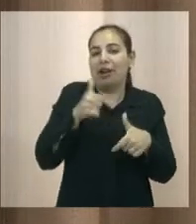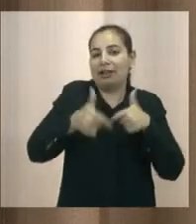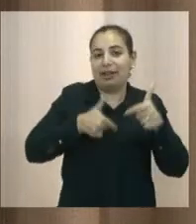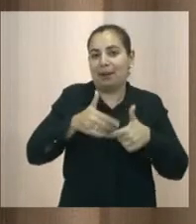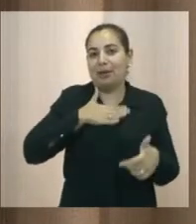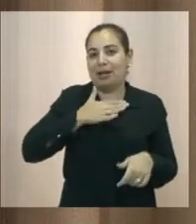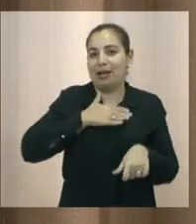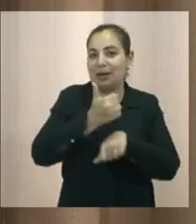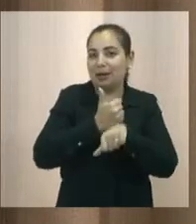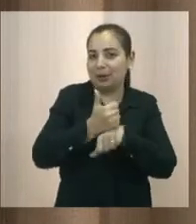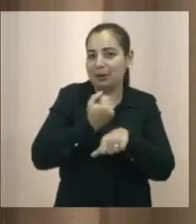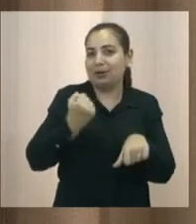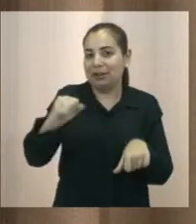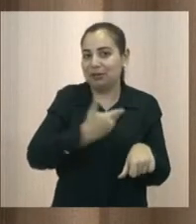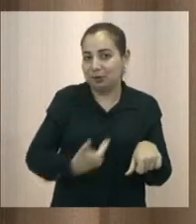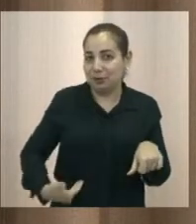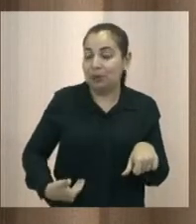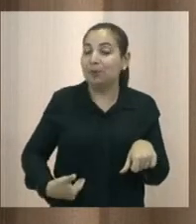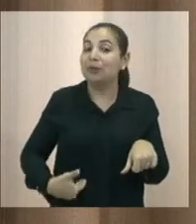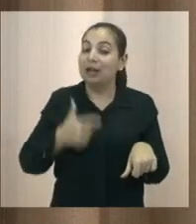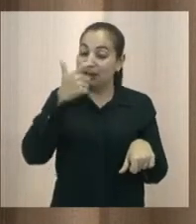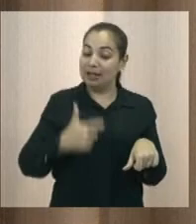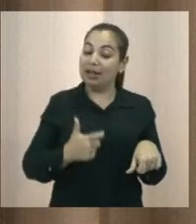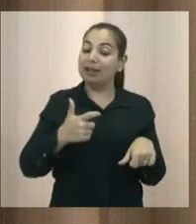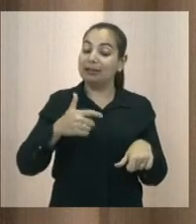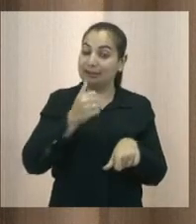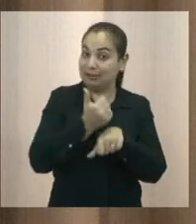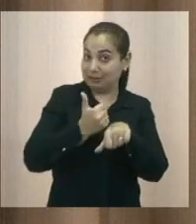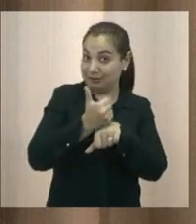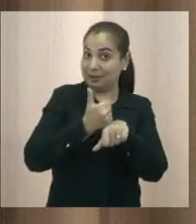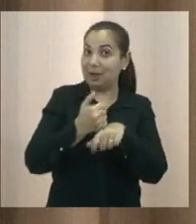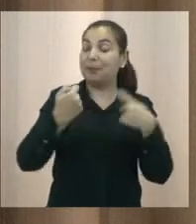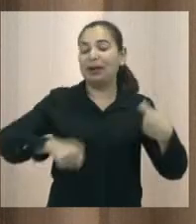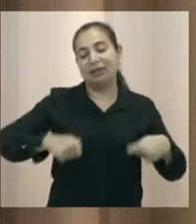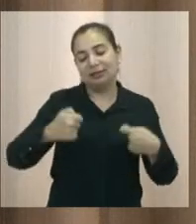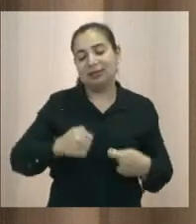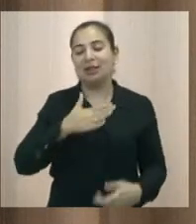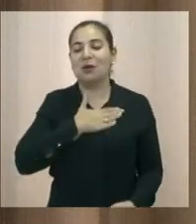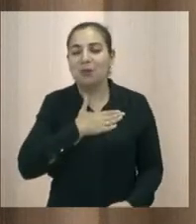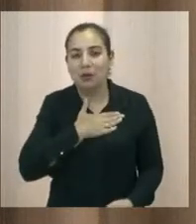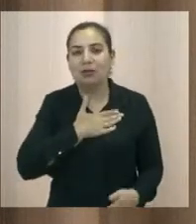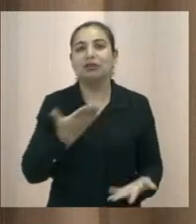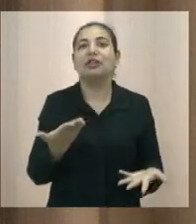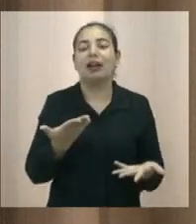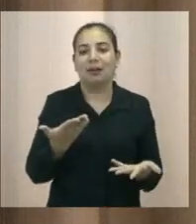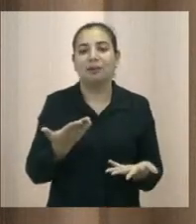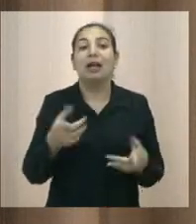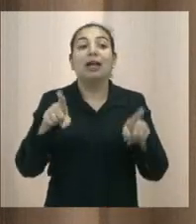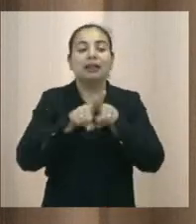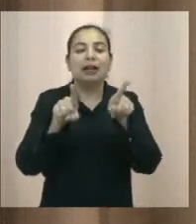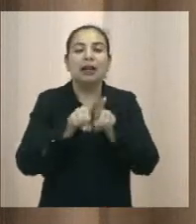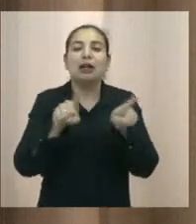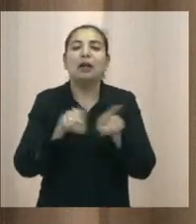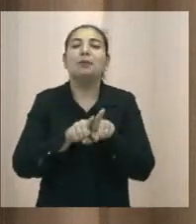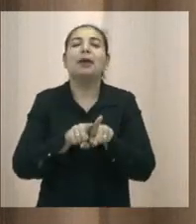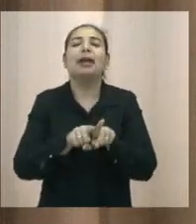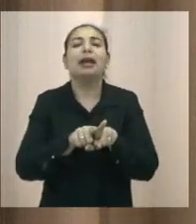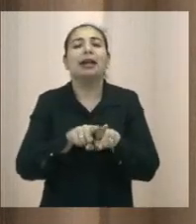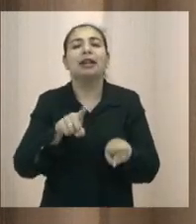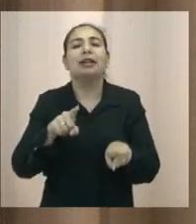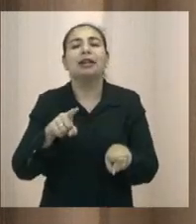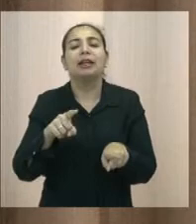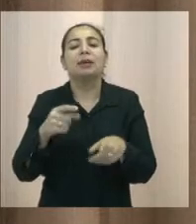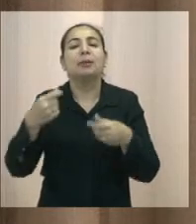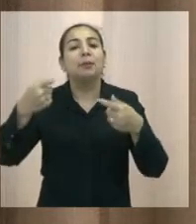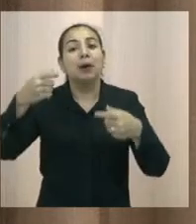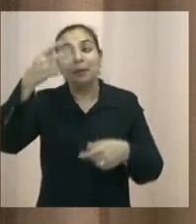presença do defensor. E aí é importante também, né, que os próprios parlamentares e que as pessoas, elas lutem ao